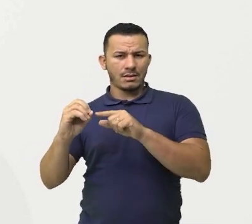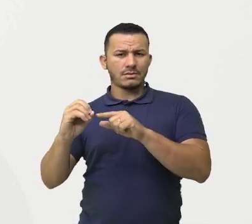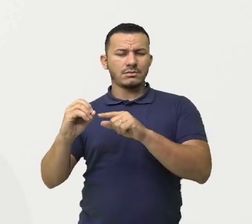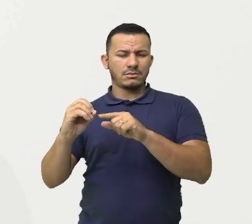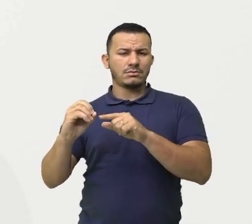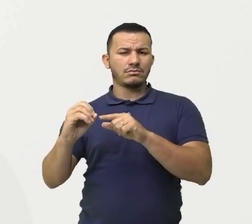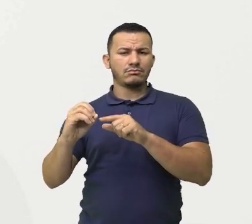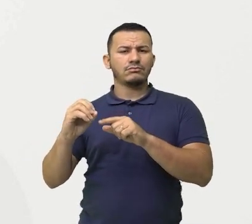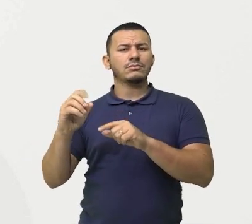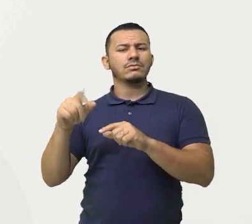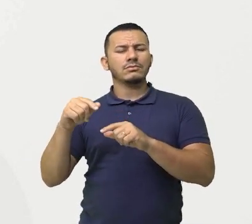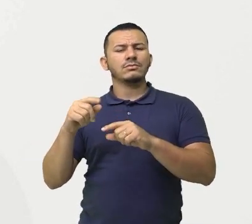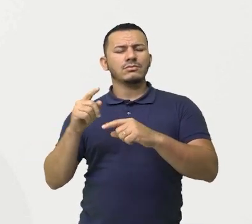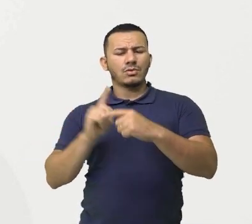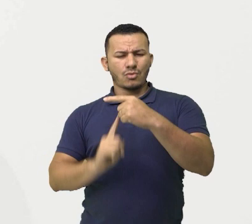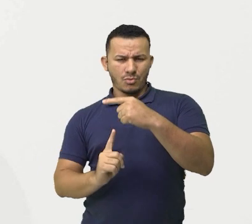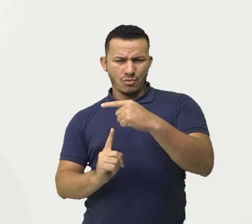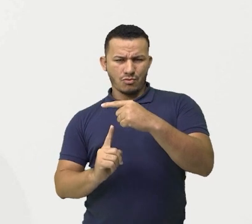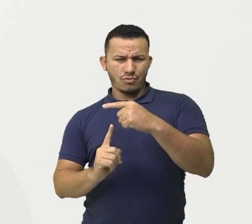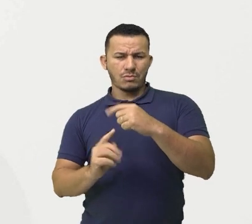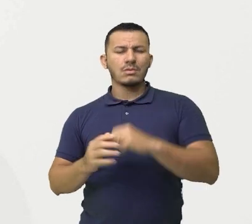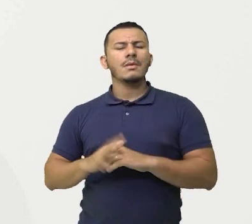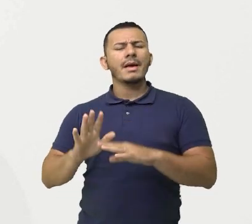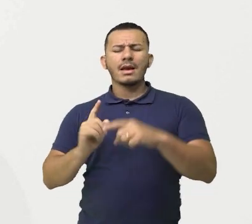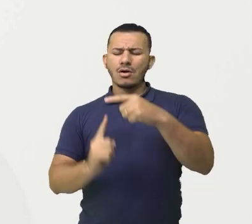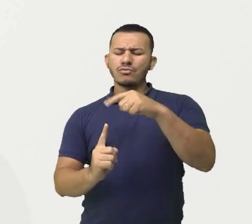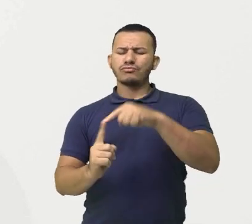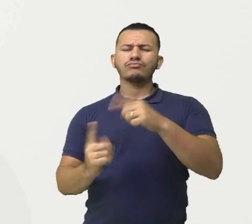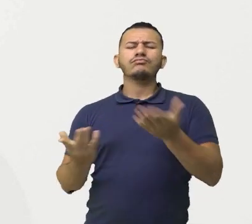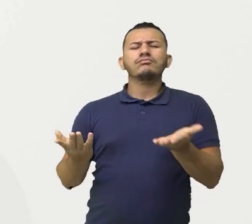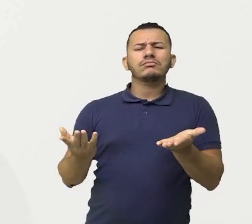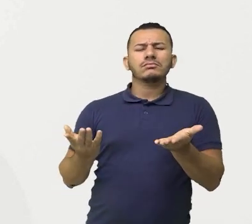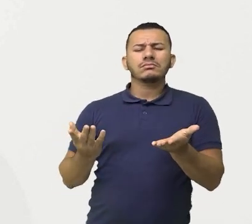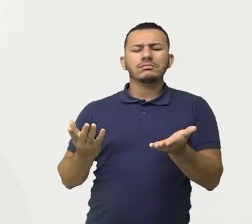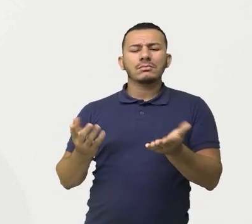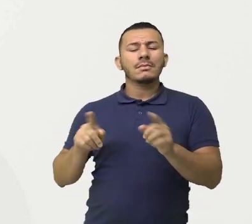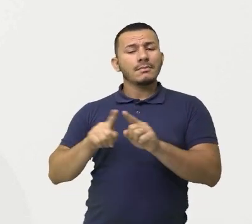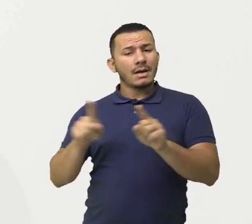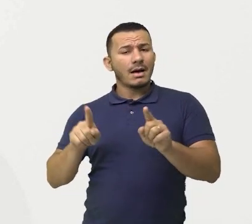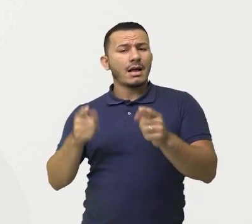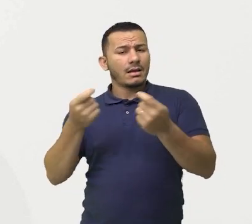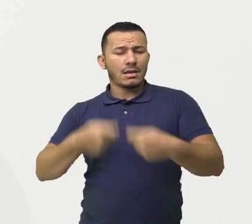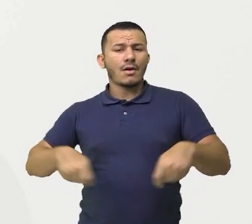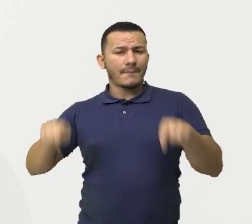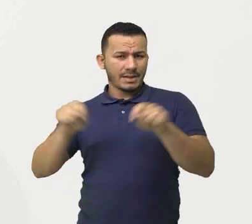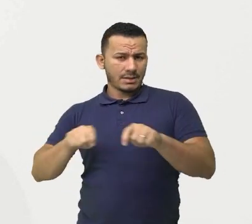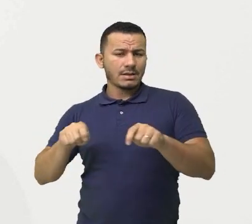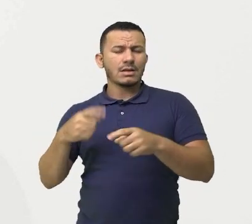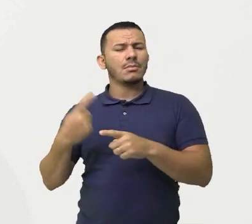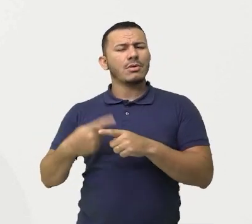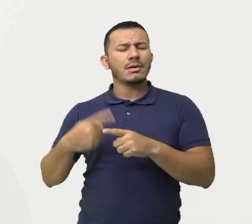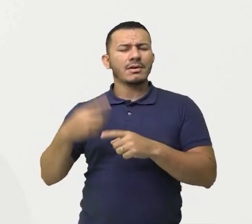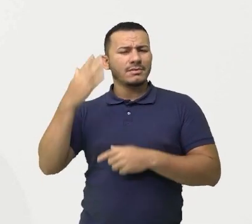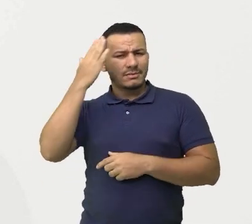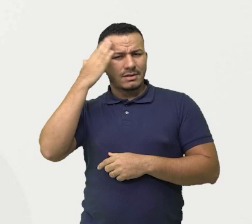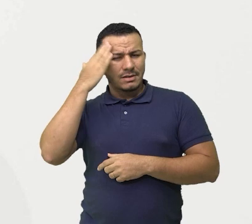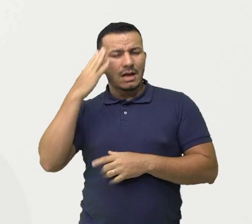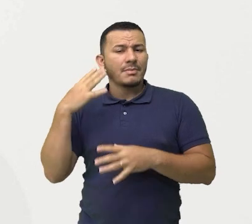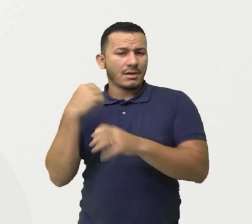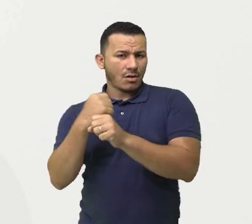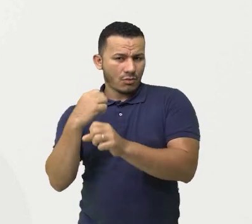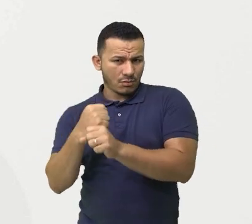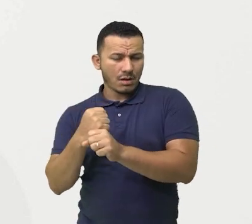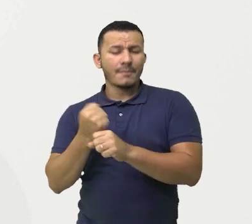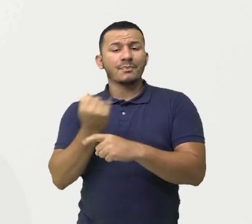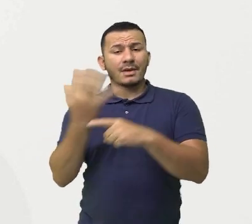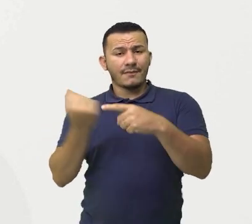número 11. Aí, professor, mas sobrou 1 embaixo no denominador. Sobrou, mas também nós não precisa a gente colocar, porque a gente já sabe, né? que em